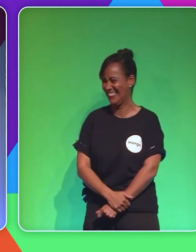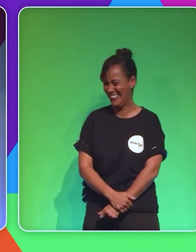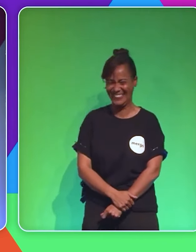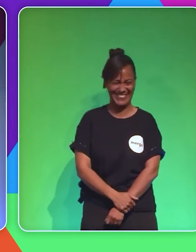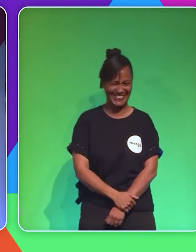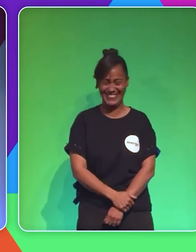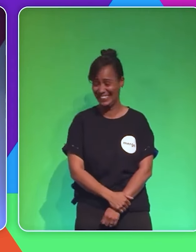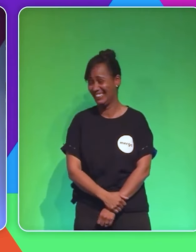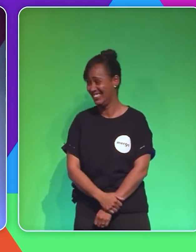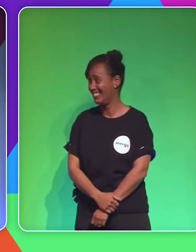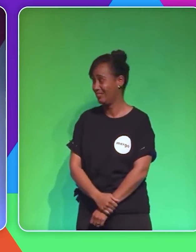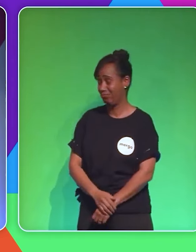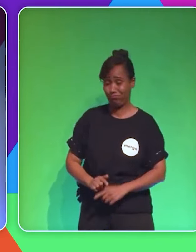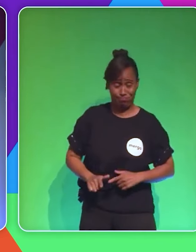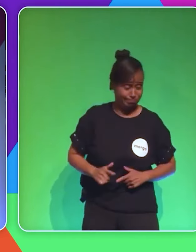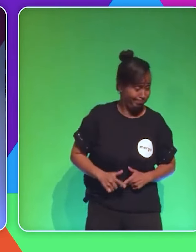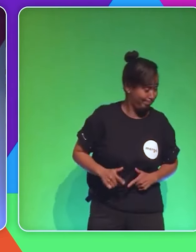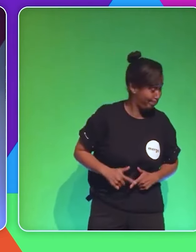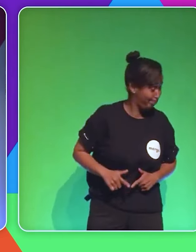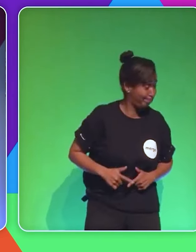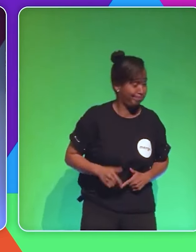i ó